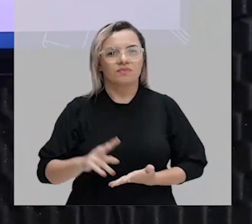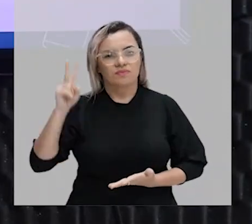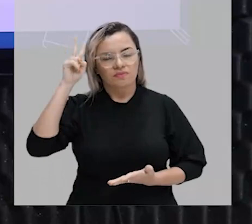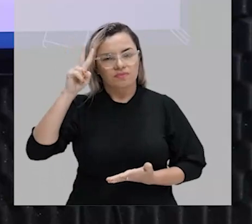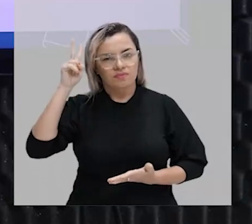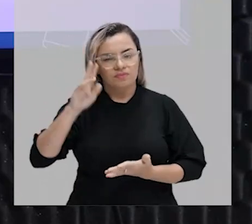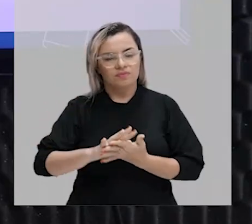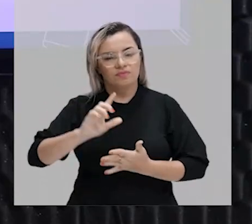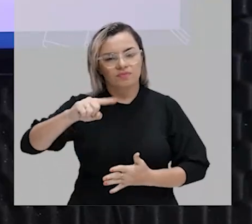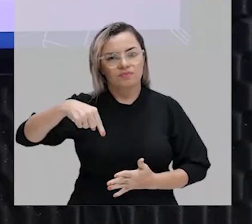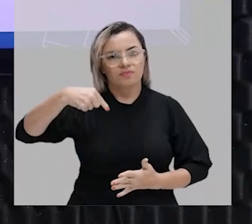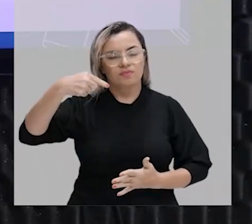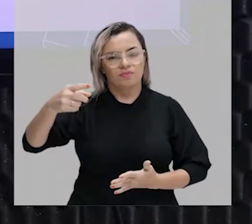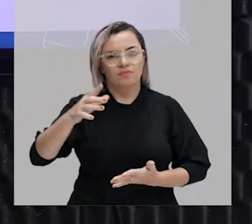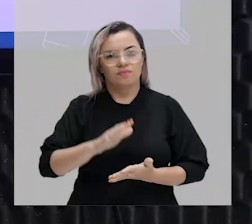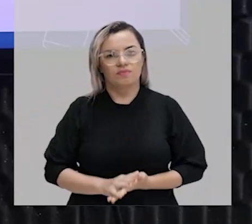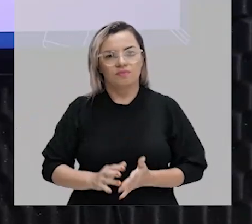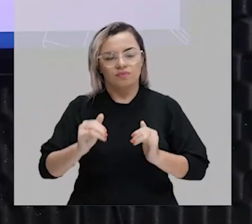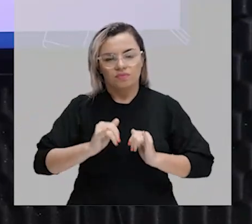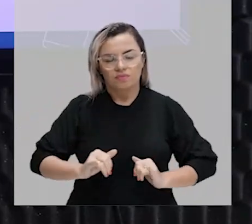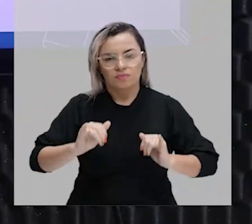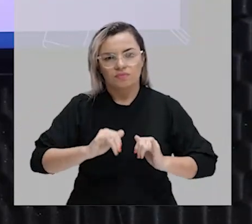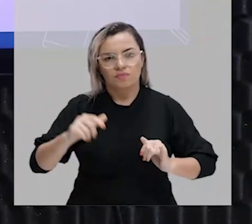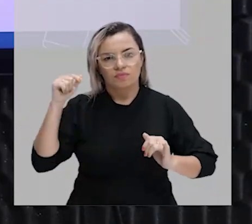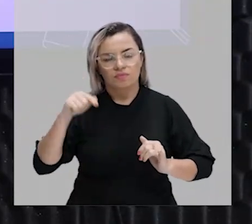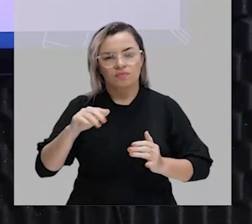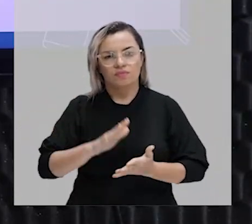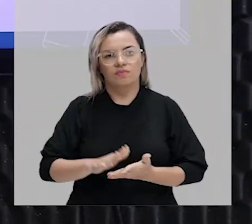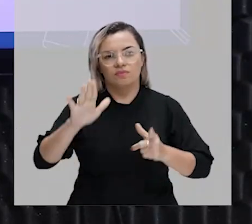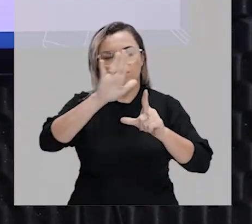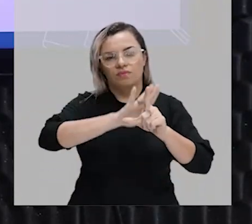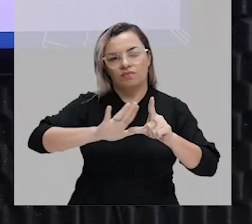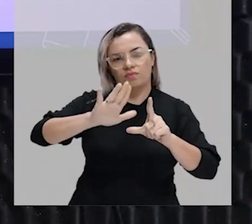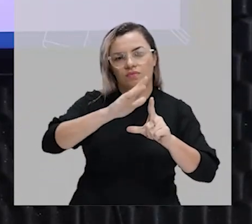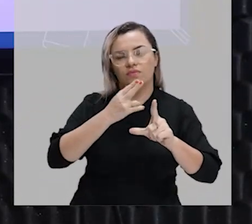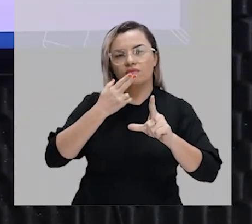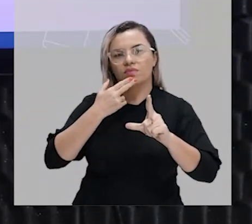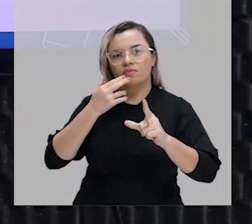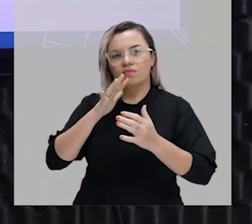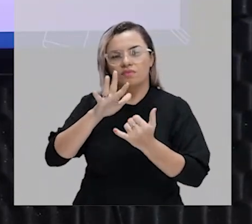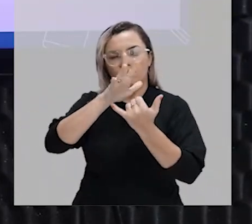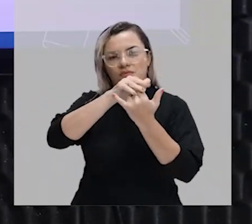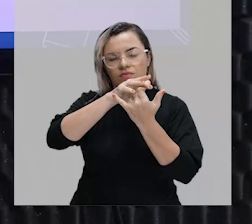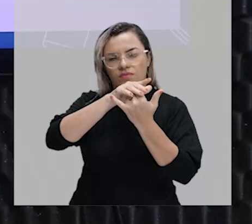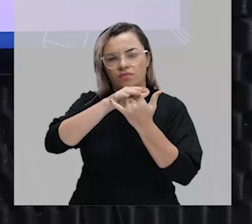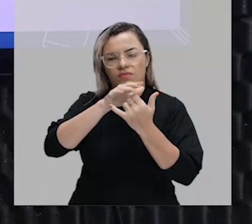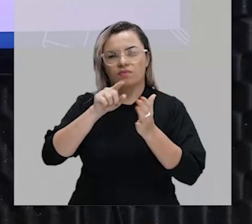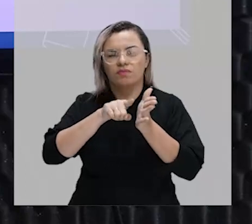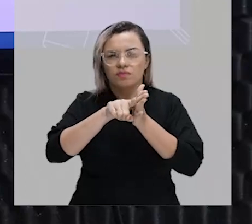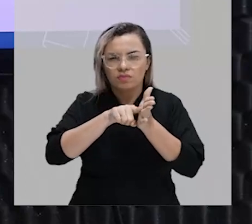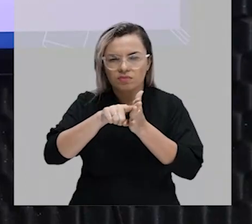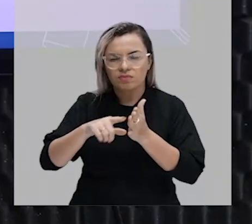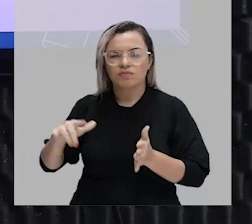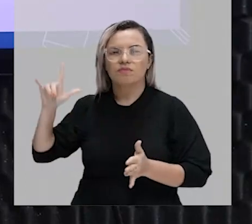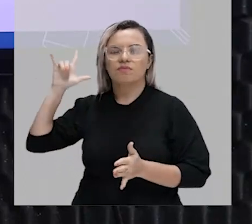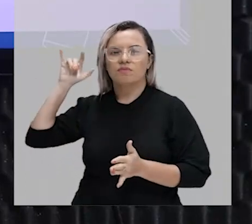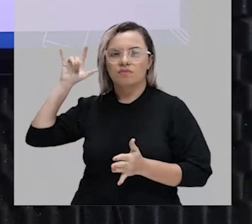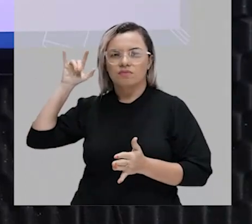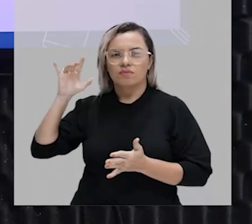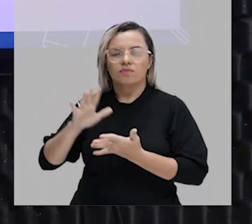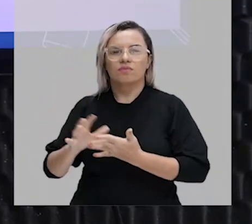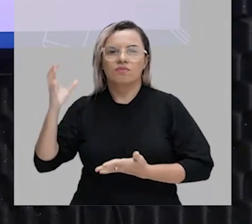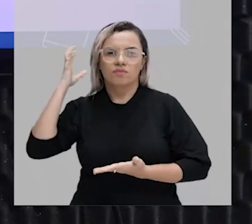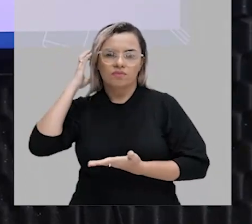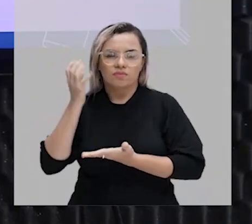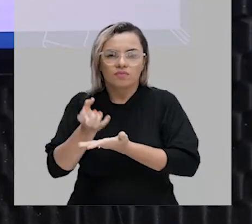que depois essa aula vai estar disponível para ti na plataforma Gonçalves Dias, lá no YouTube, procura no Instagram também, tem os nossos